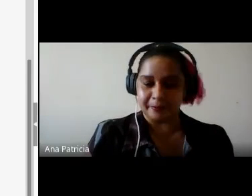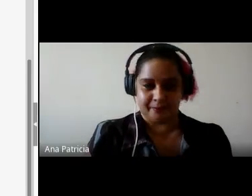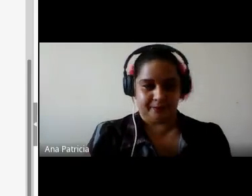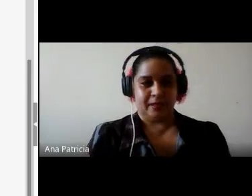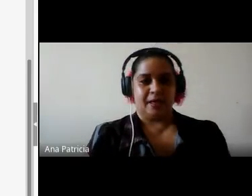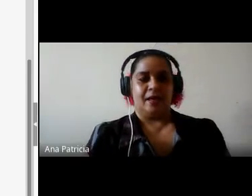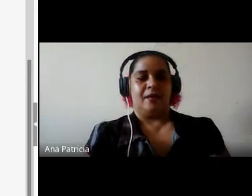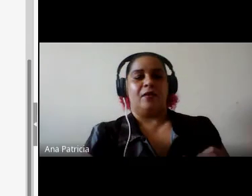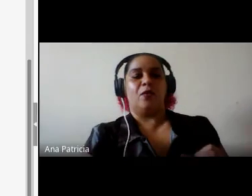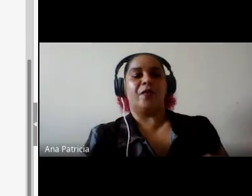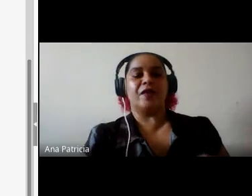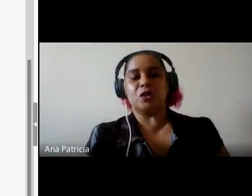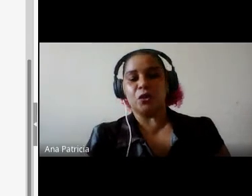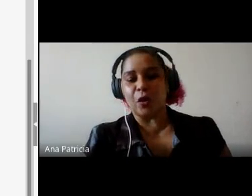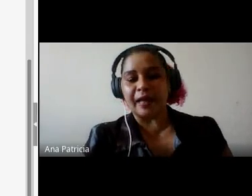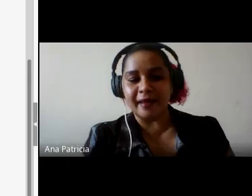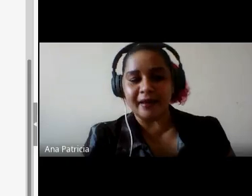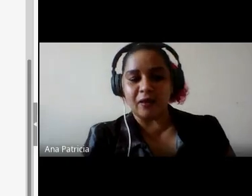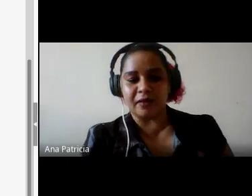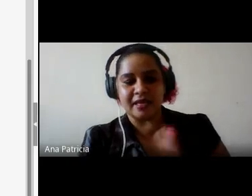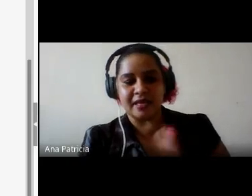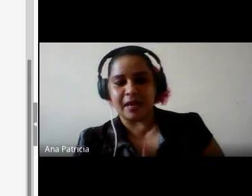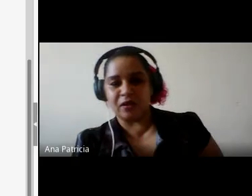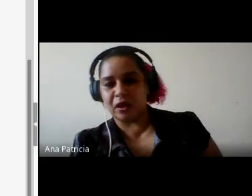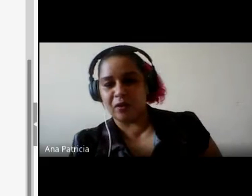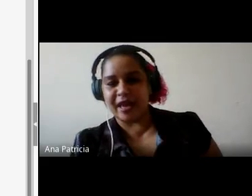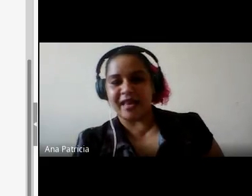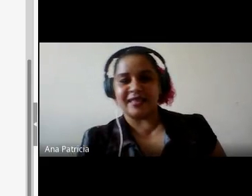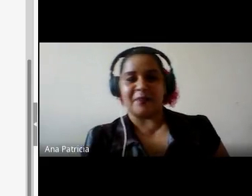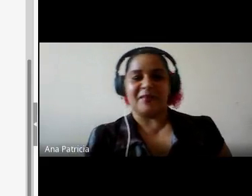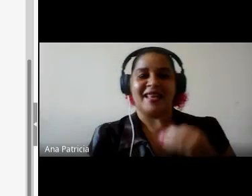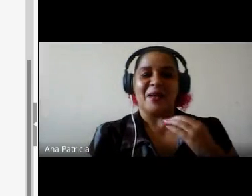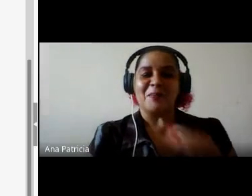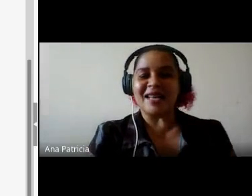literatura, com o professor Joatan, não sei se Maradona